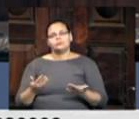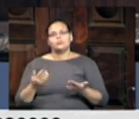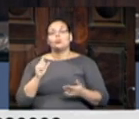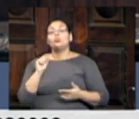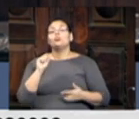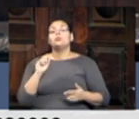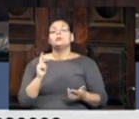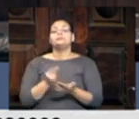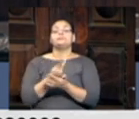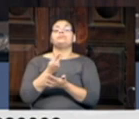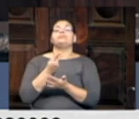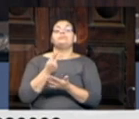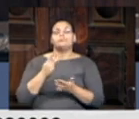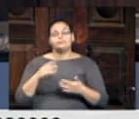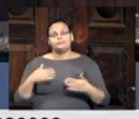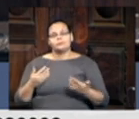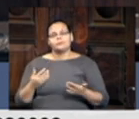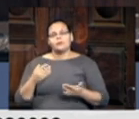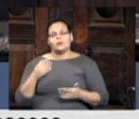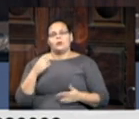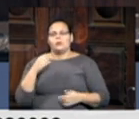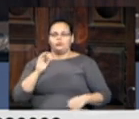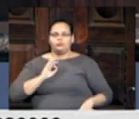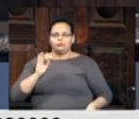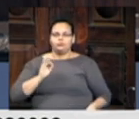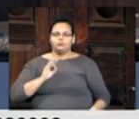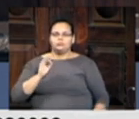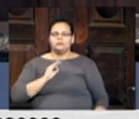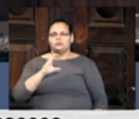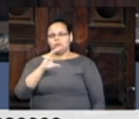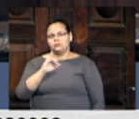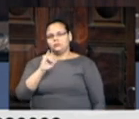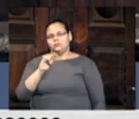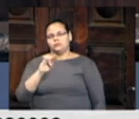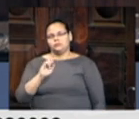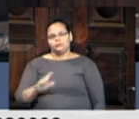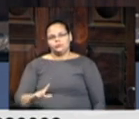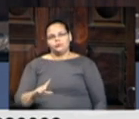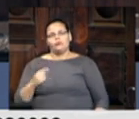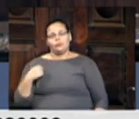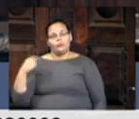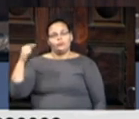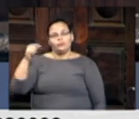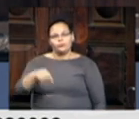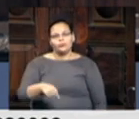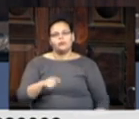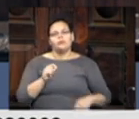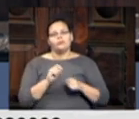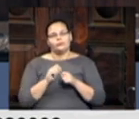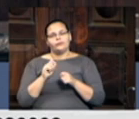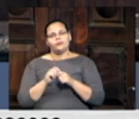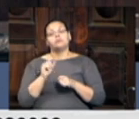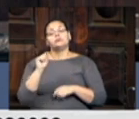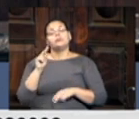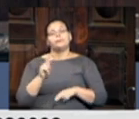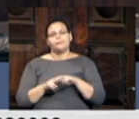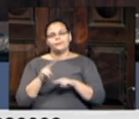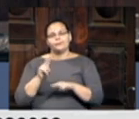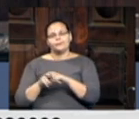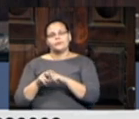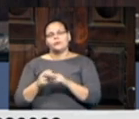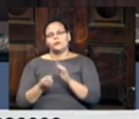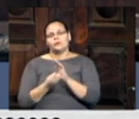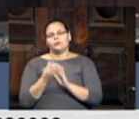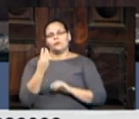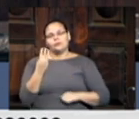o que acontece? A Polícia Civil foi lá e fez a prisão de